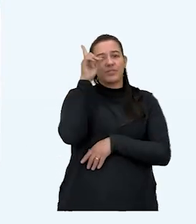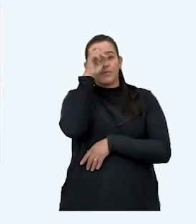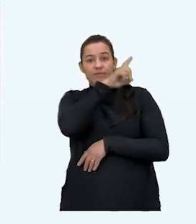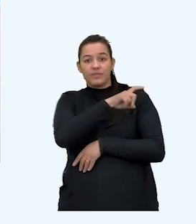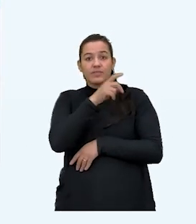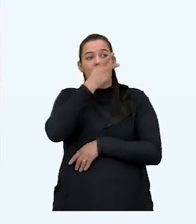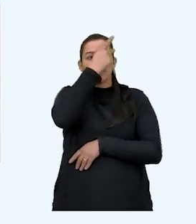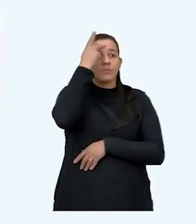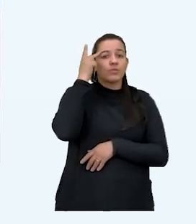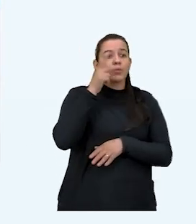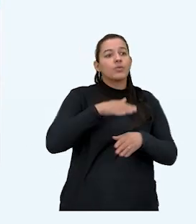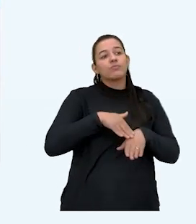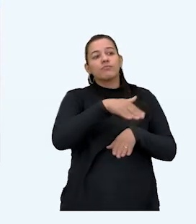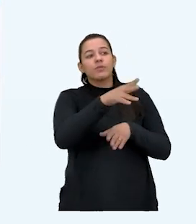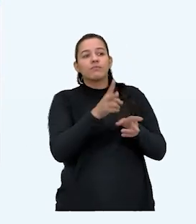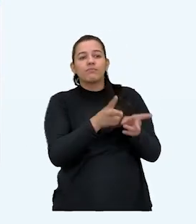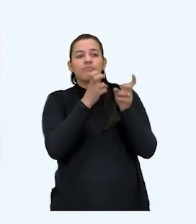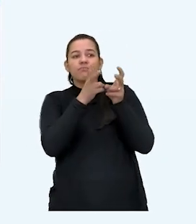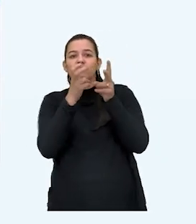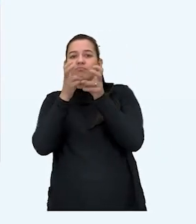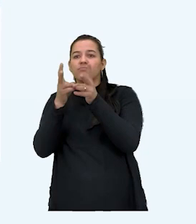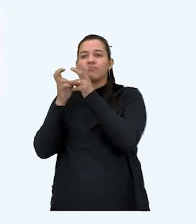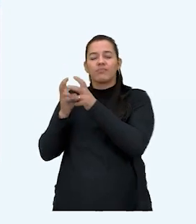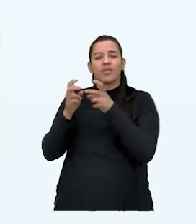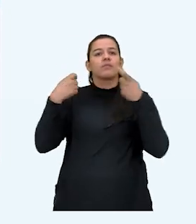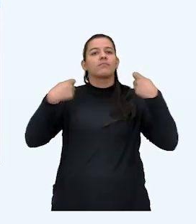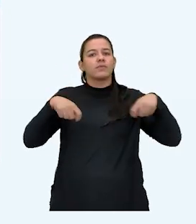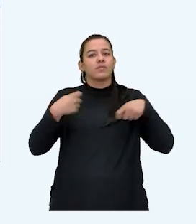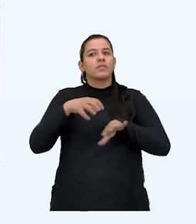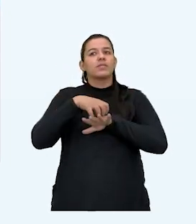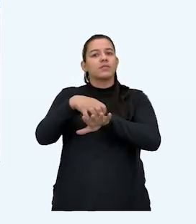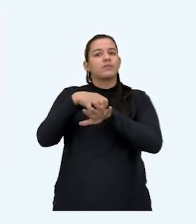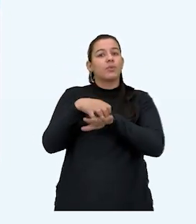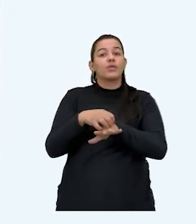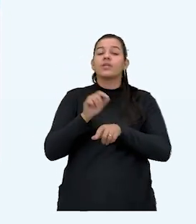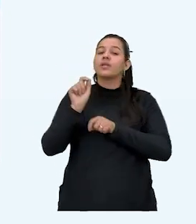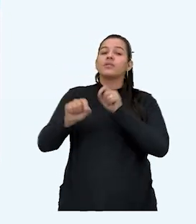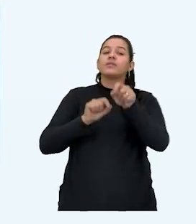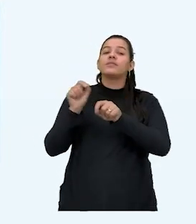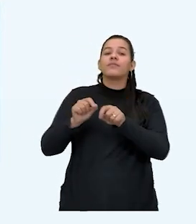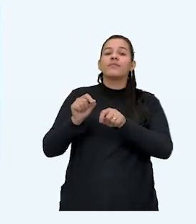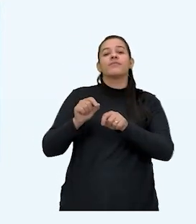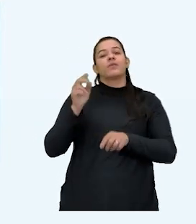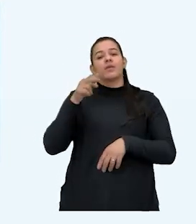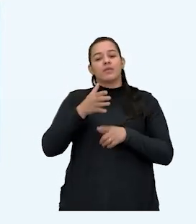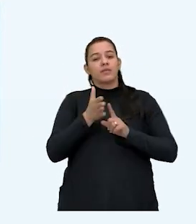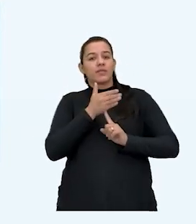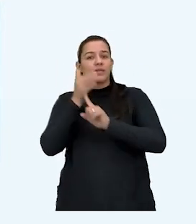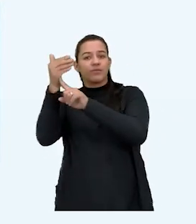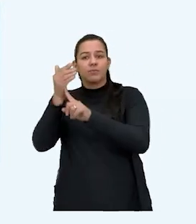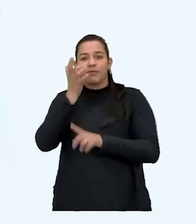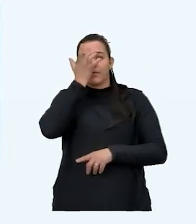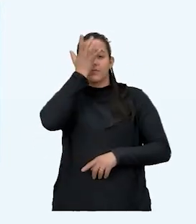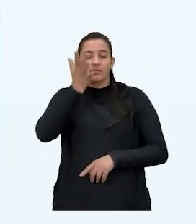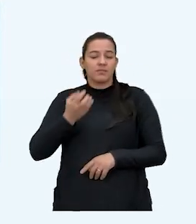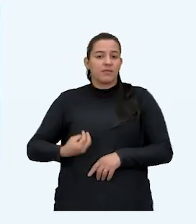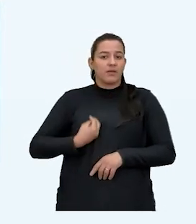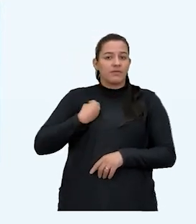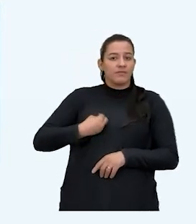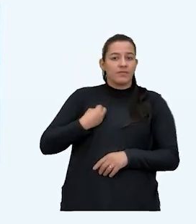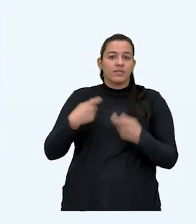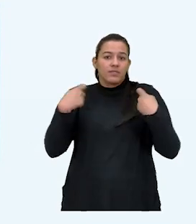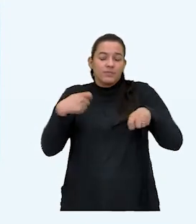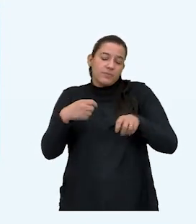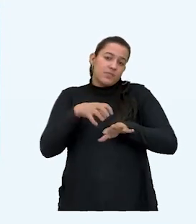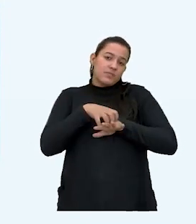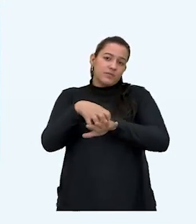pessoas passam a perceber essas necessidades e desenvolver uma solução tecnológica para facilitar a vida de quem